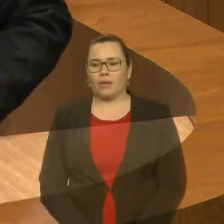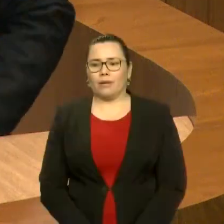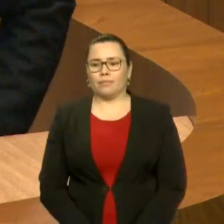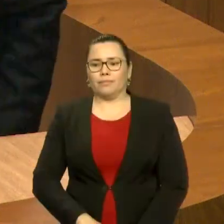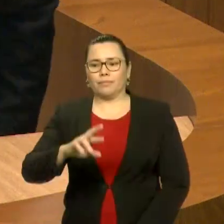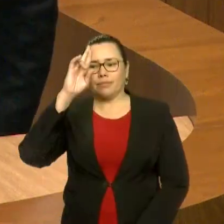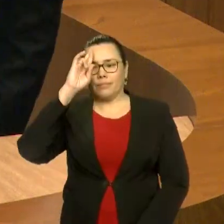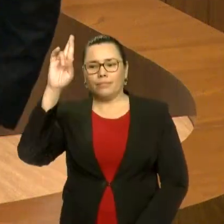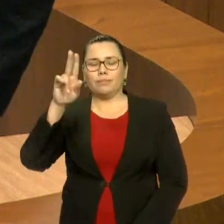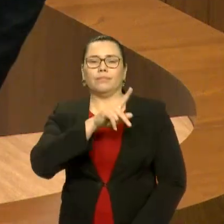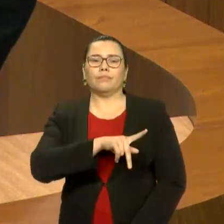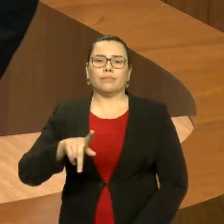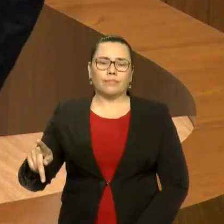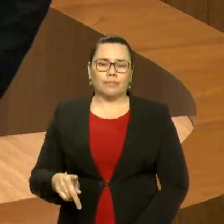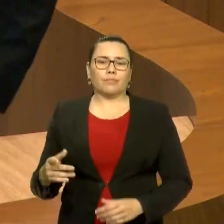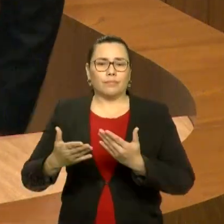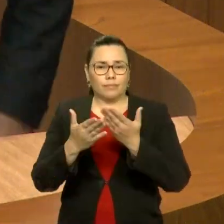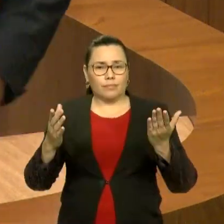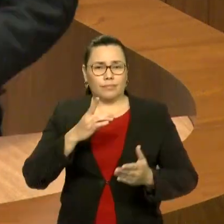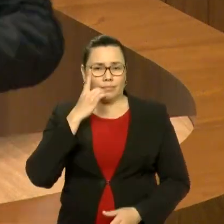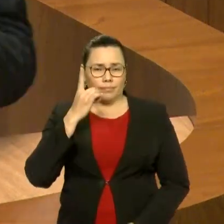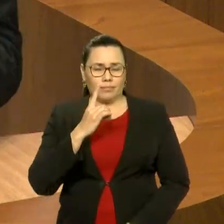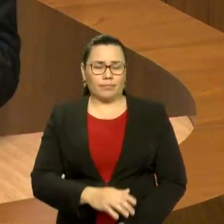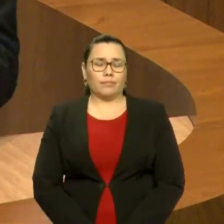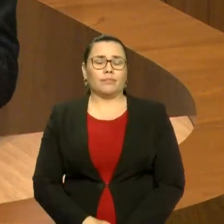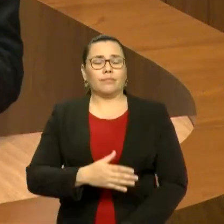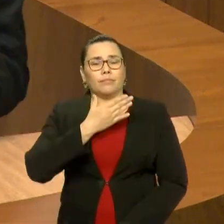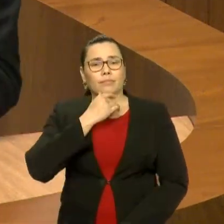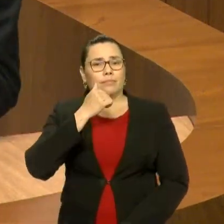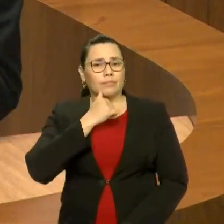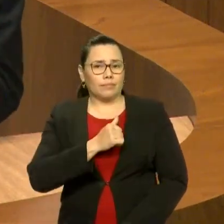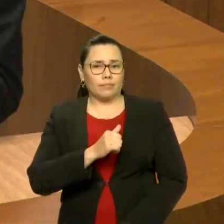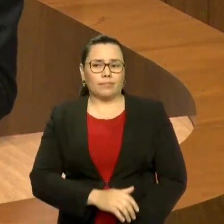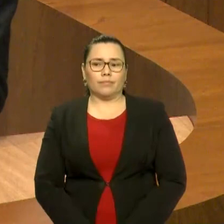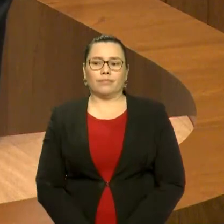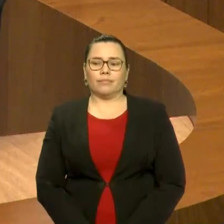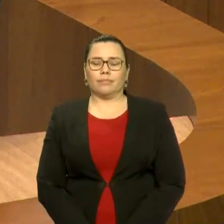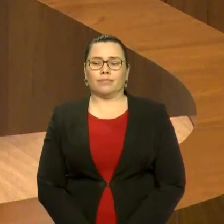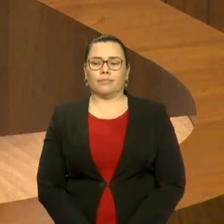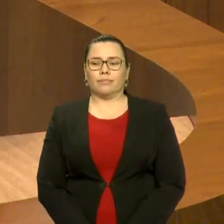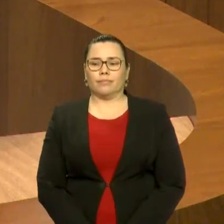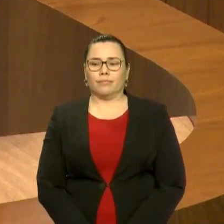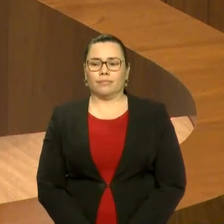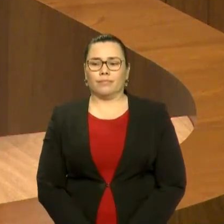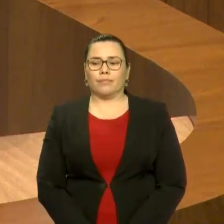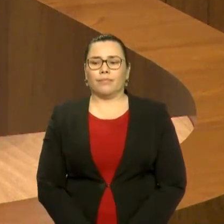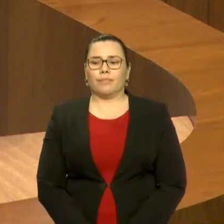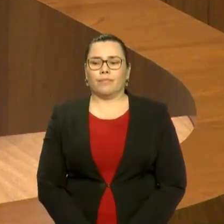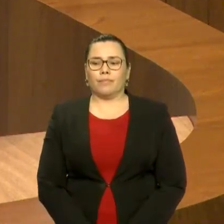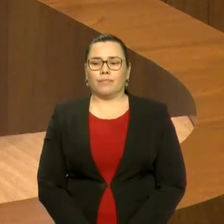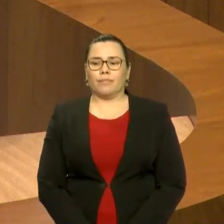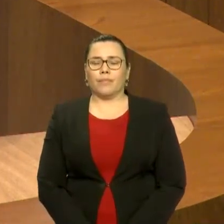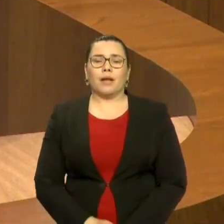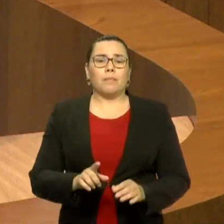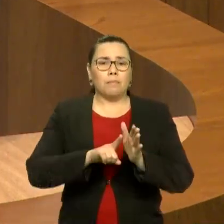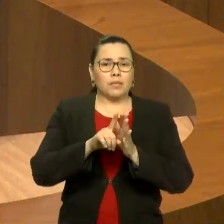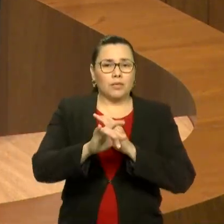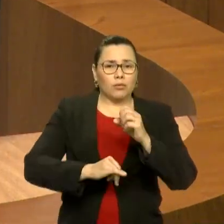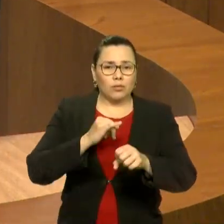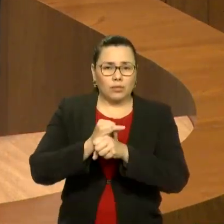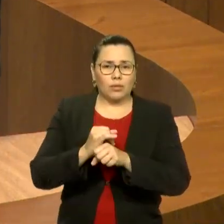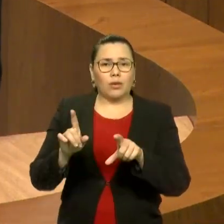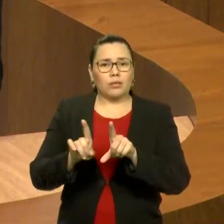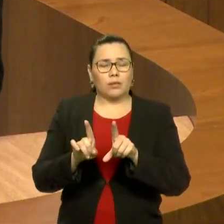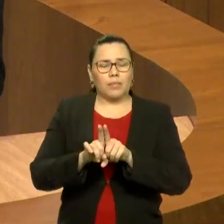Senhor presidente, demais pares, senhoras e senhores deputados, deputadas, internautas,